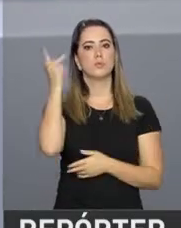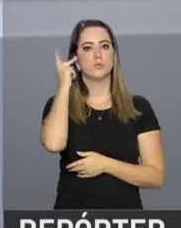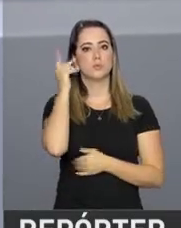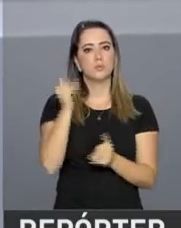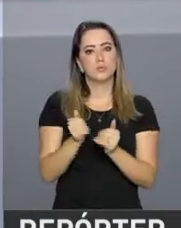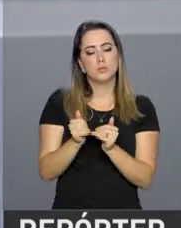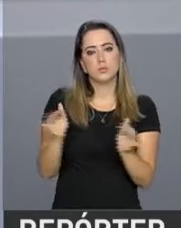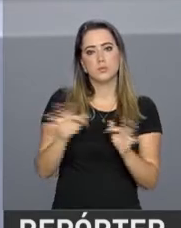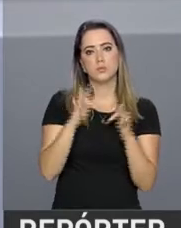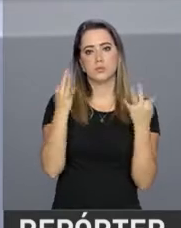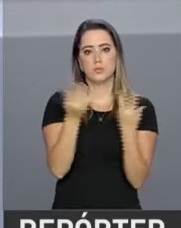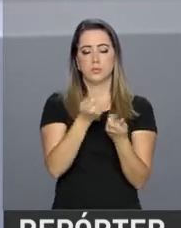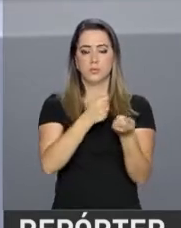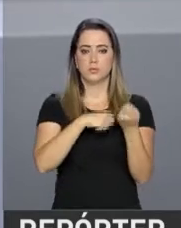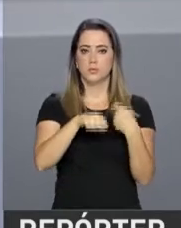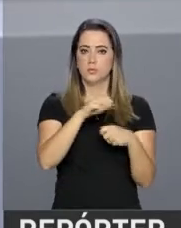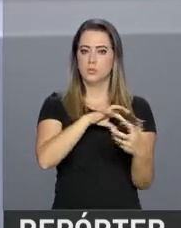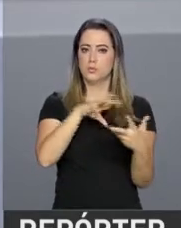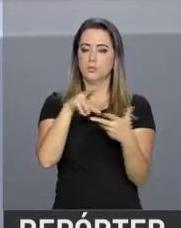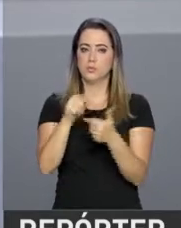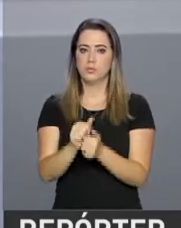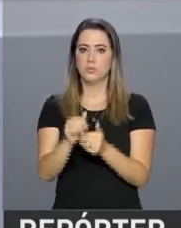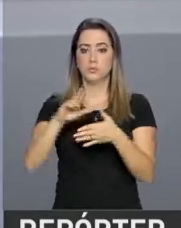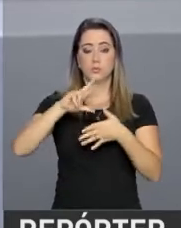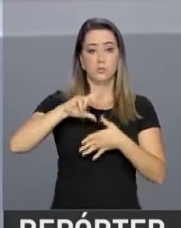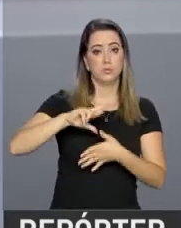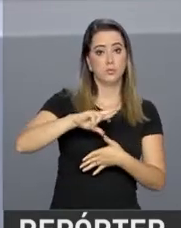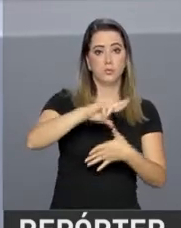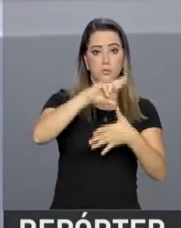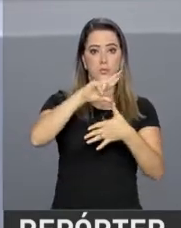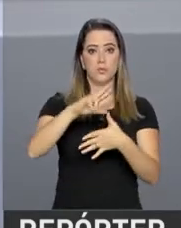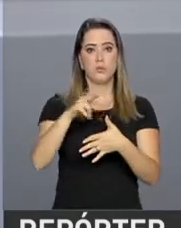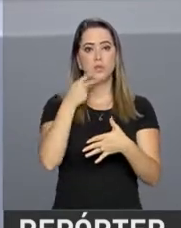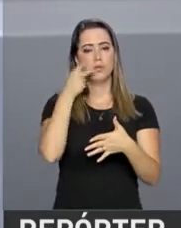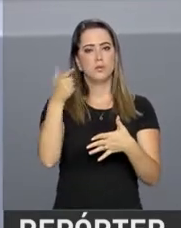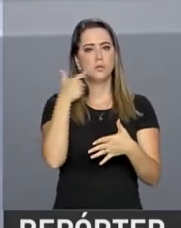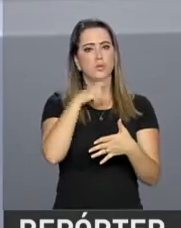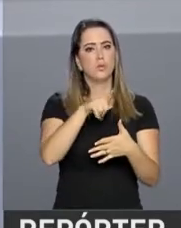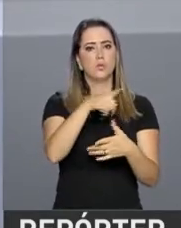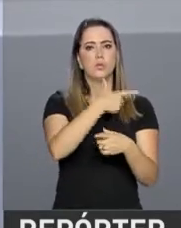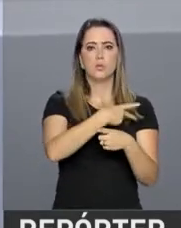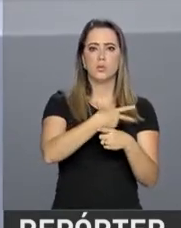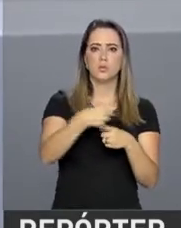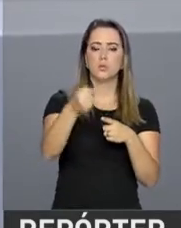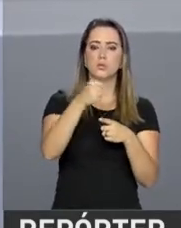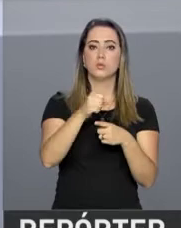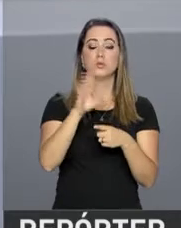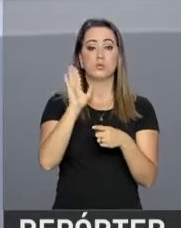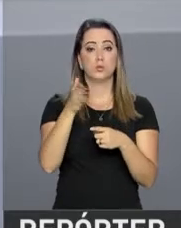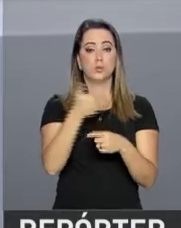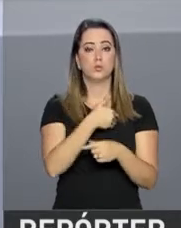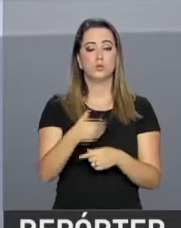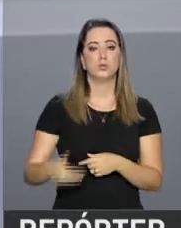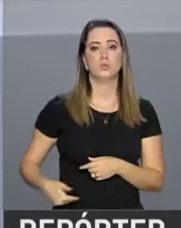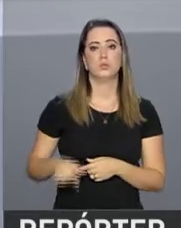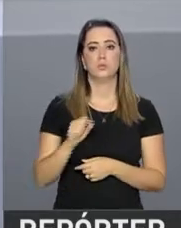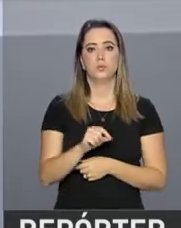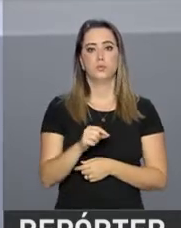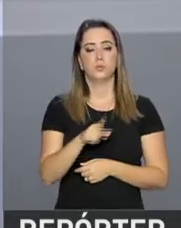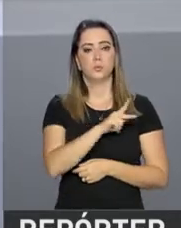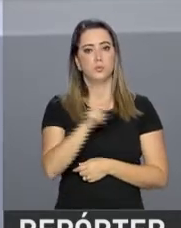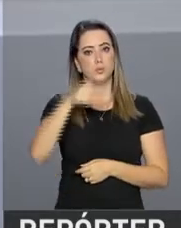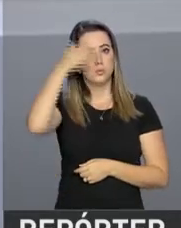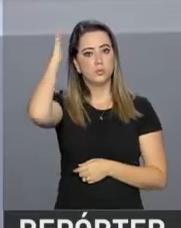são paulo da abertura do fórum econômico mundial para a américa latina e citou as conquistas já alcançadas pelo governo dele